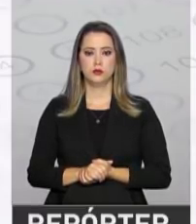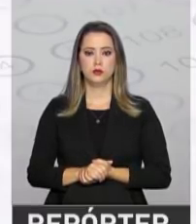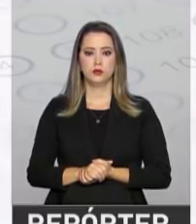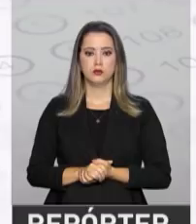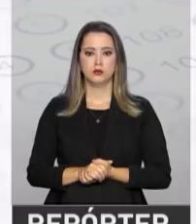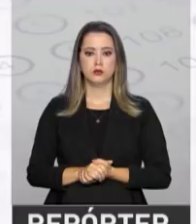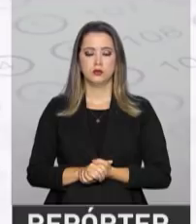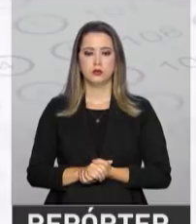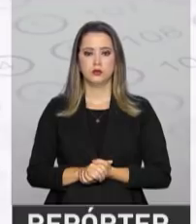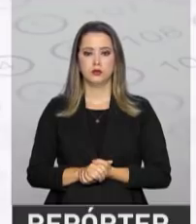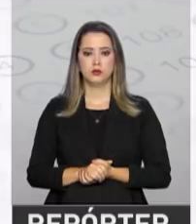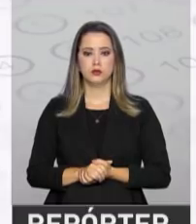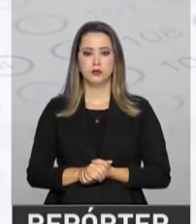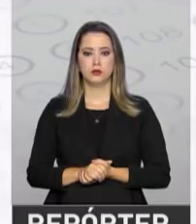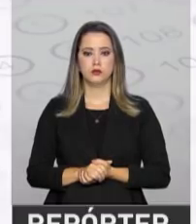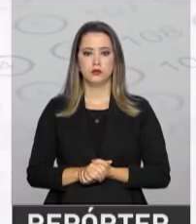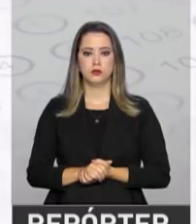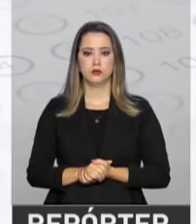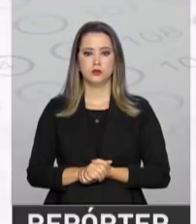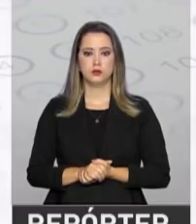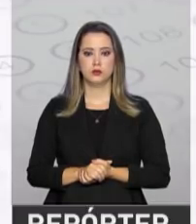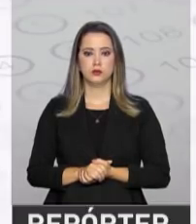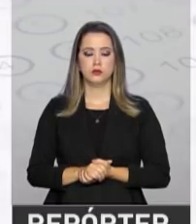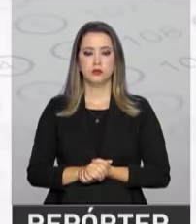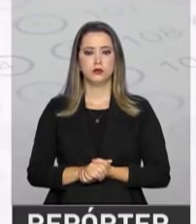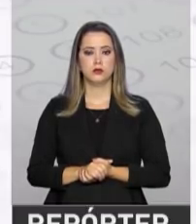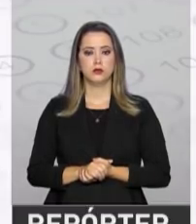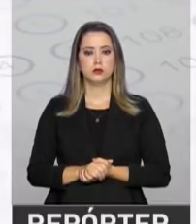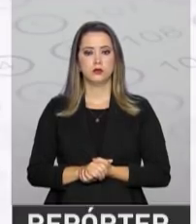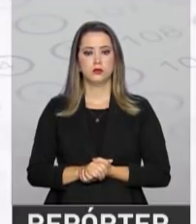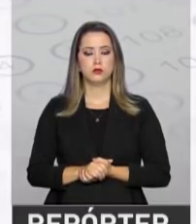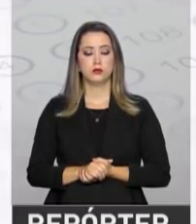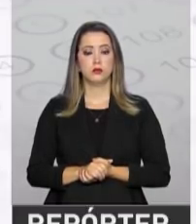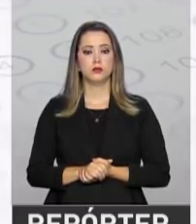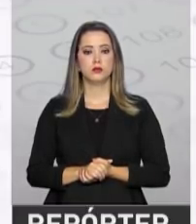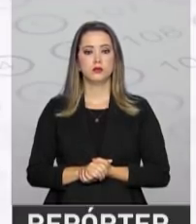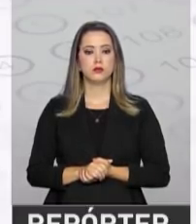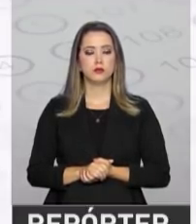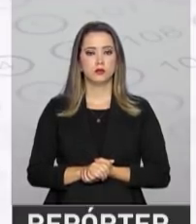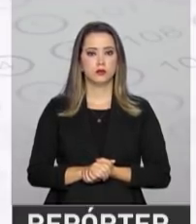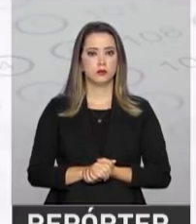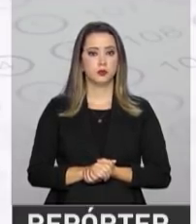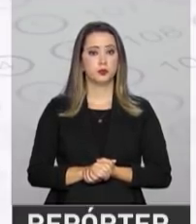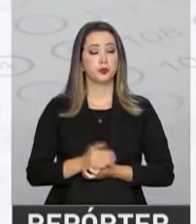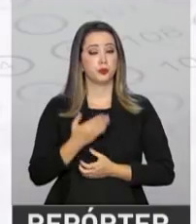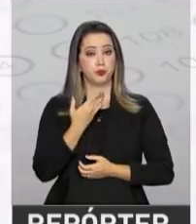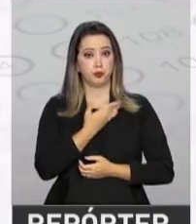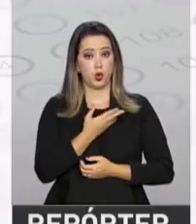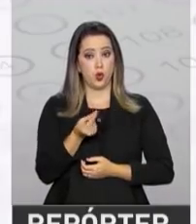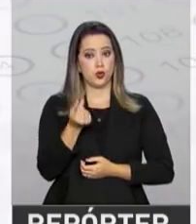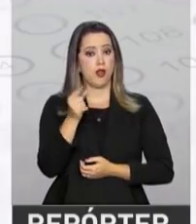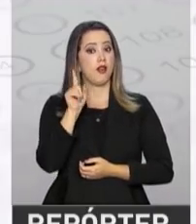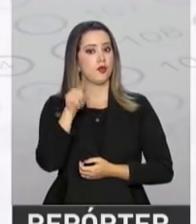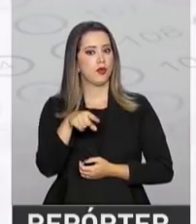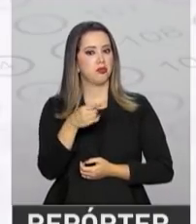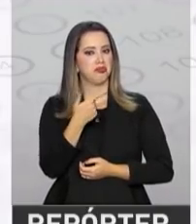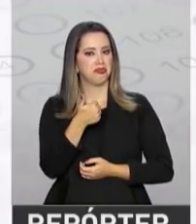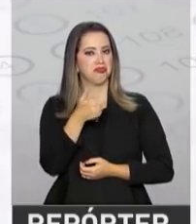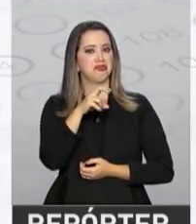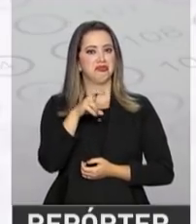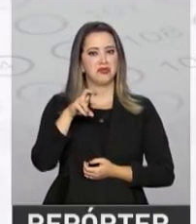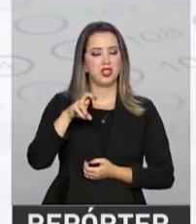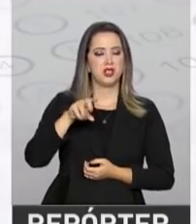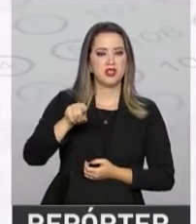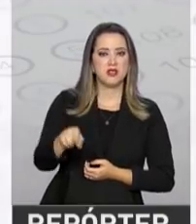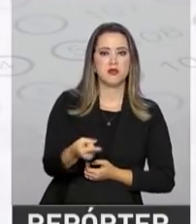e desenvolvimento de software arquivologia e biblioteconomia o salário inicial é de 15